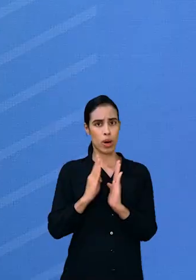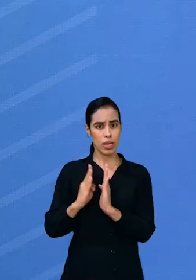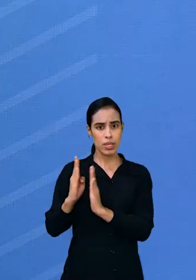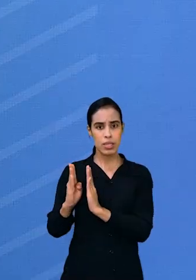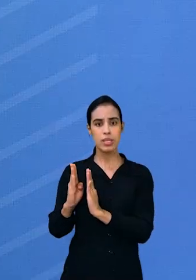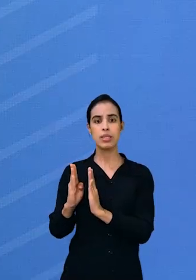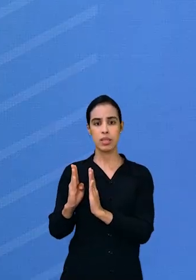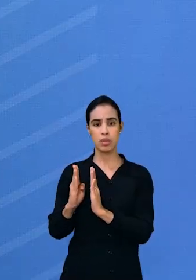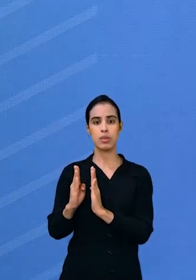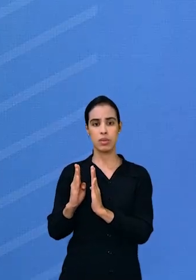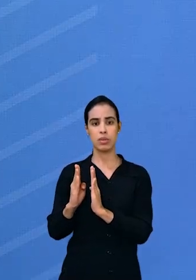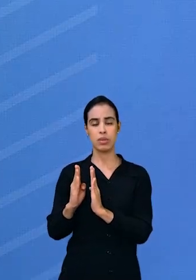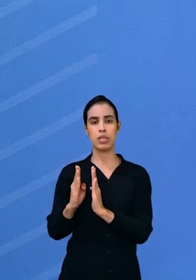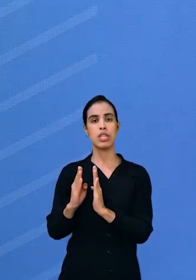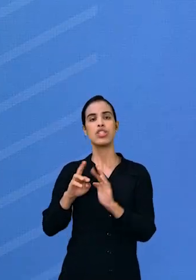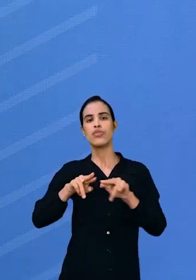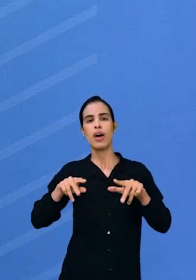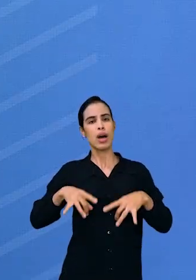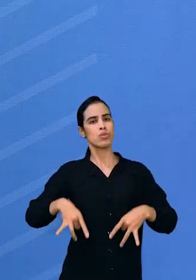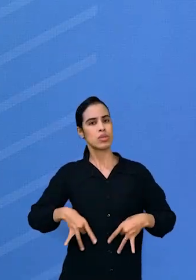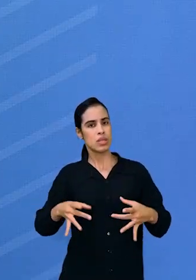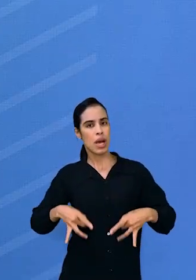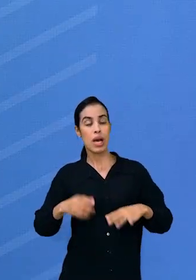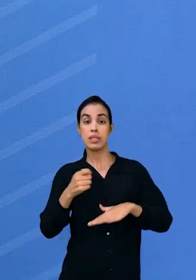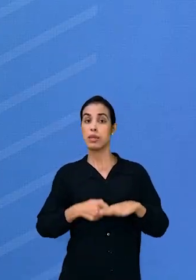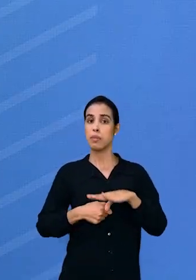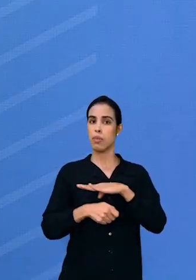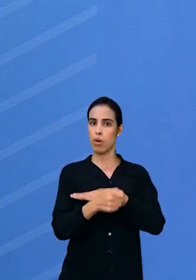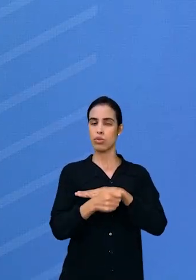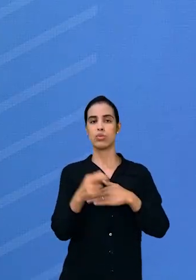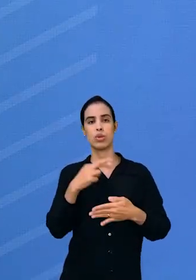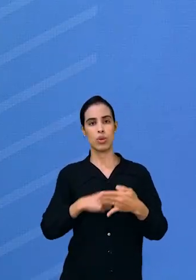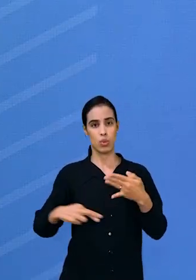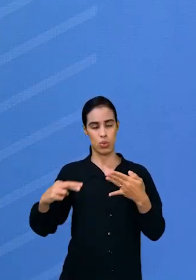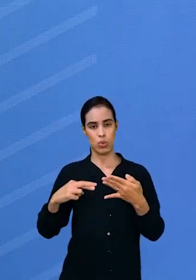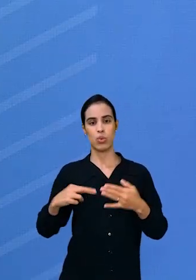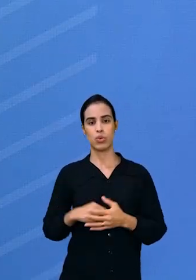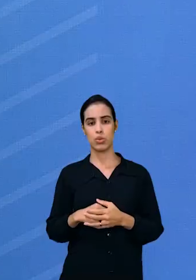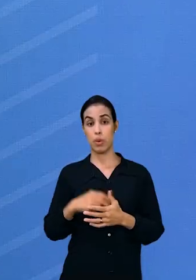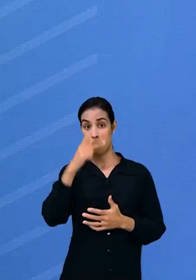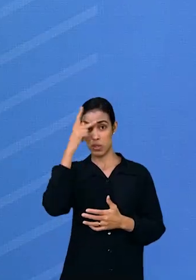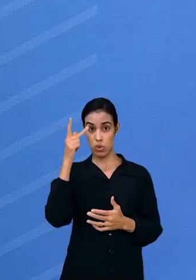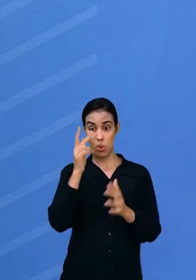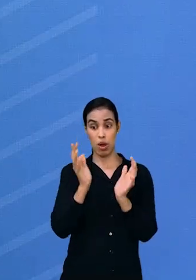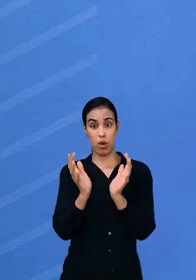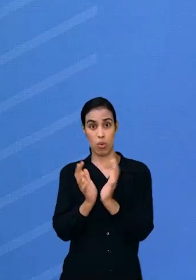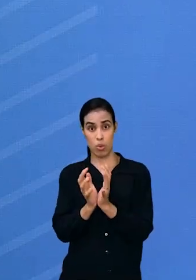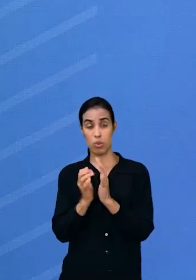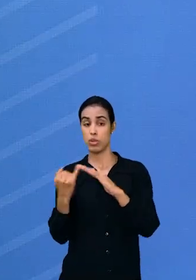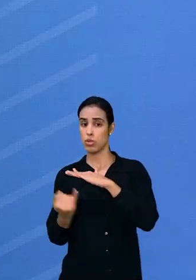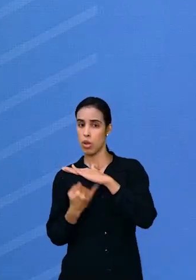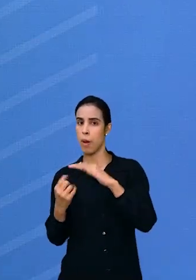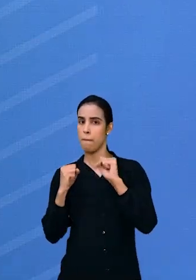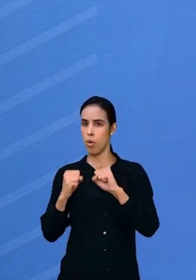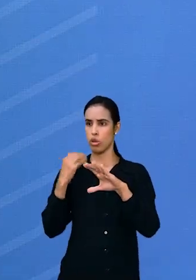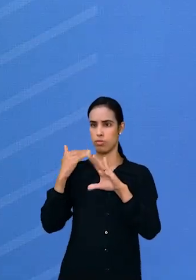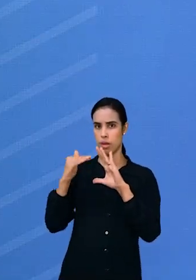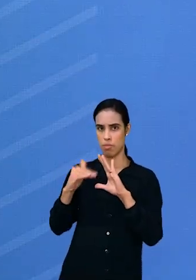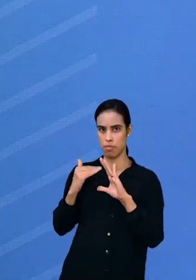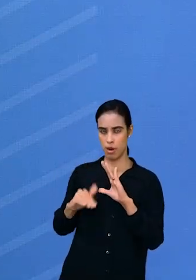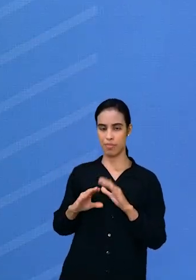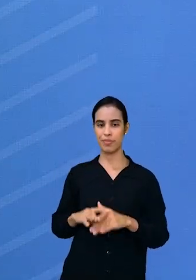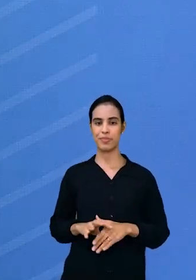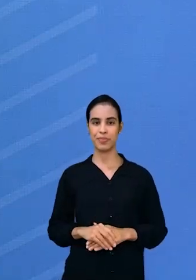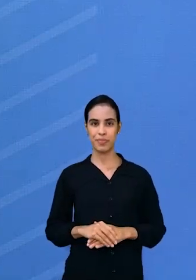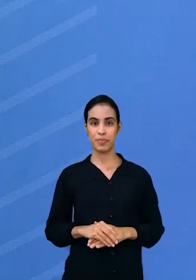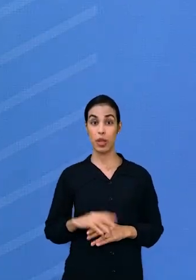Fazenda Pública referentes à isenção de recolhimento de custas e de depósito recursal. Pessoas, órgãos e entidades